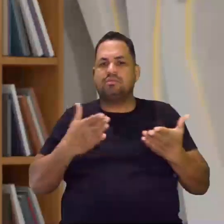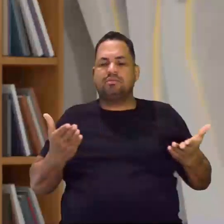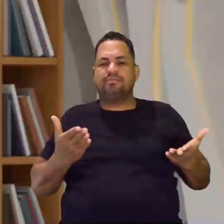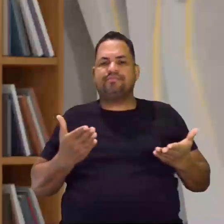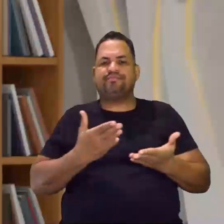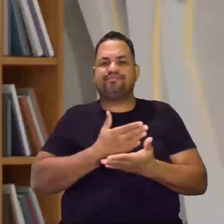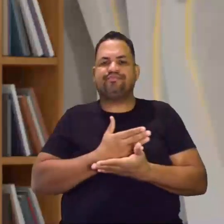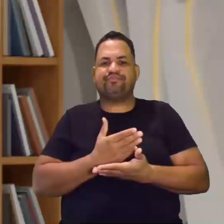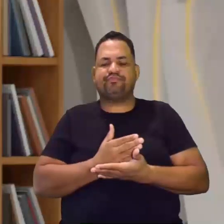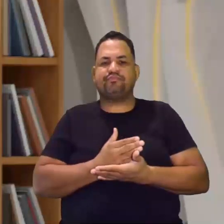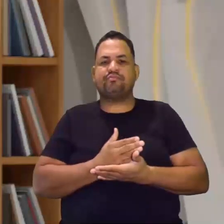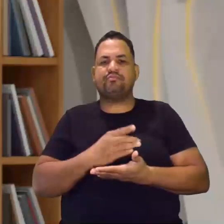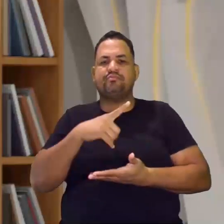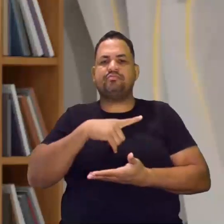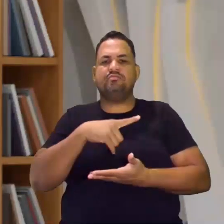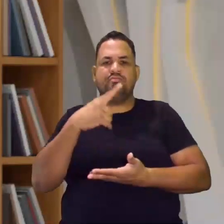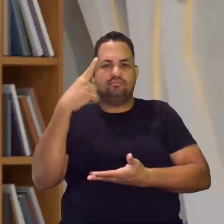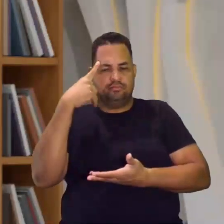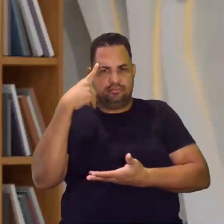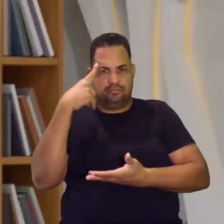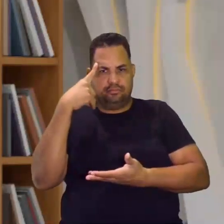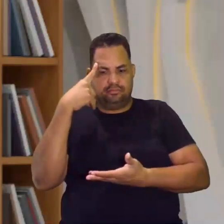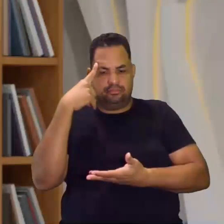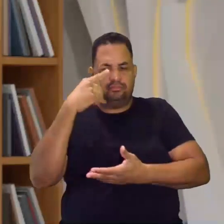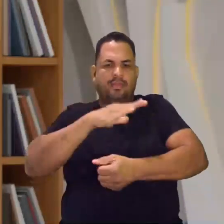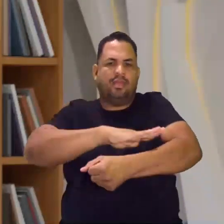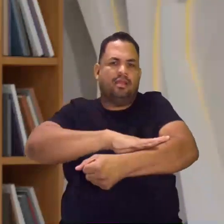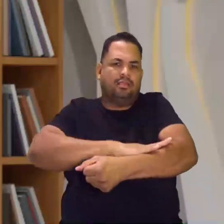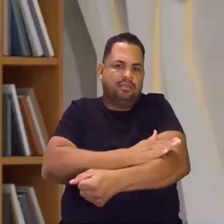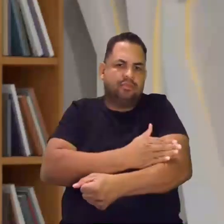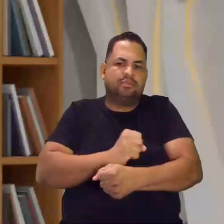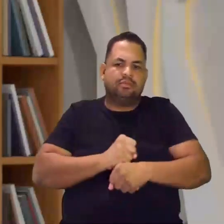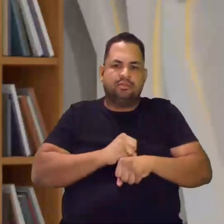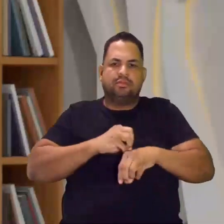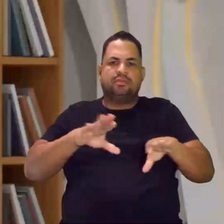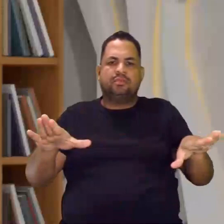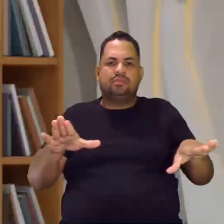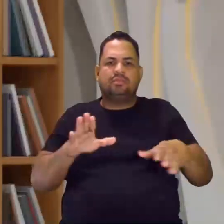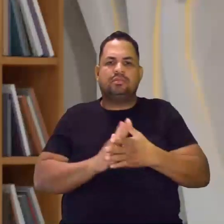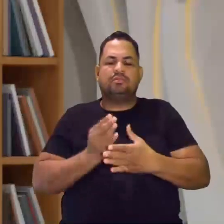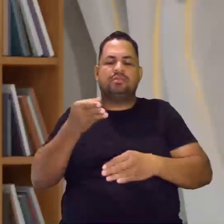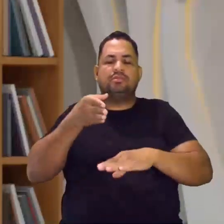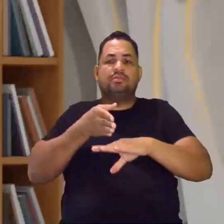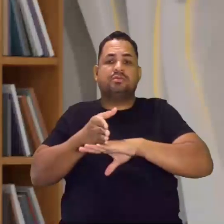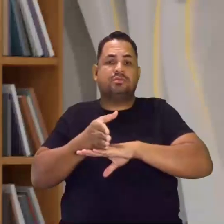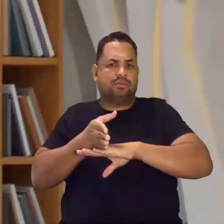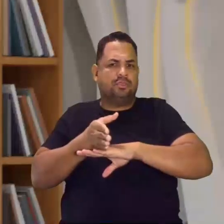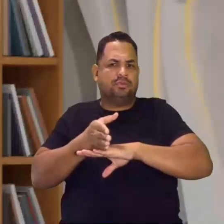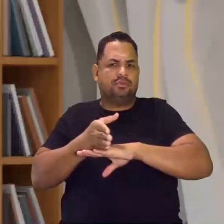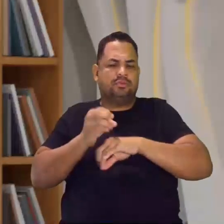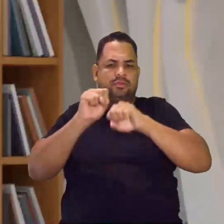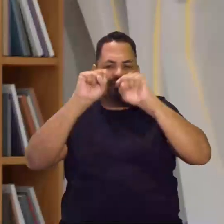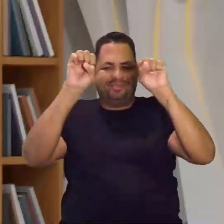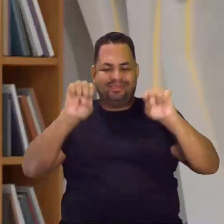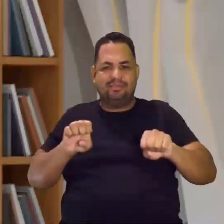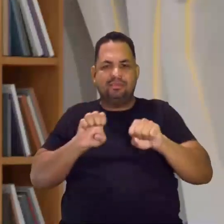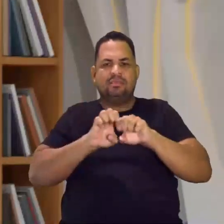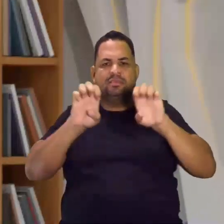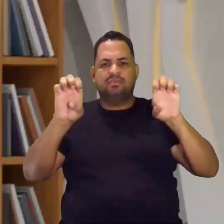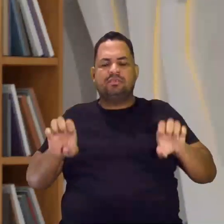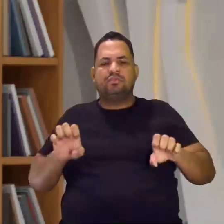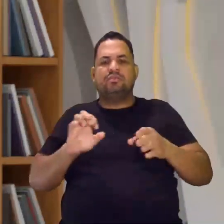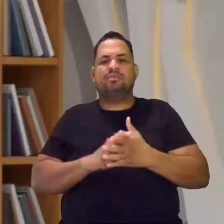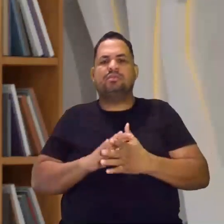difundindo esse pensamento do racismo, ele foi difundido, foi para a estrutura da sociedade, e as